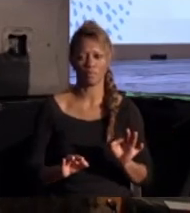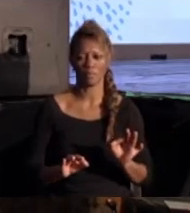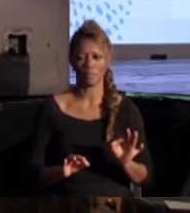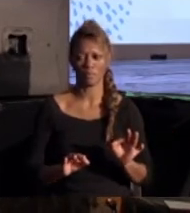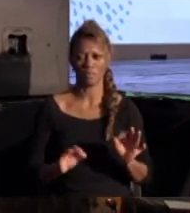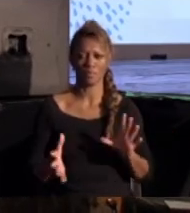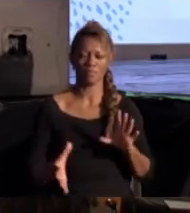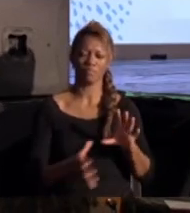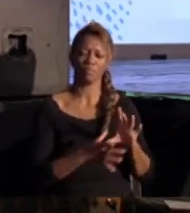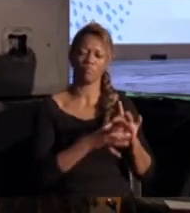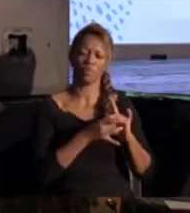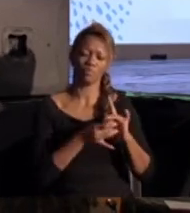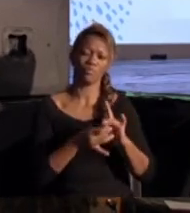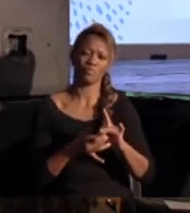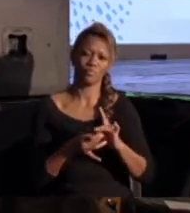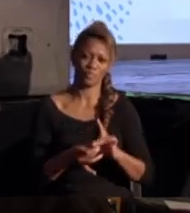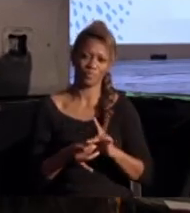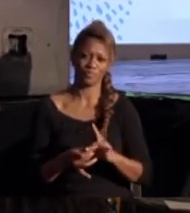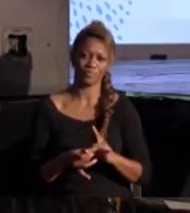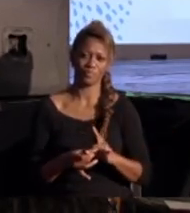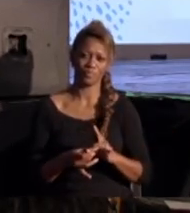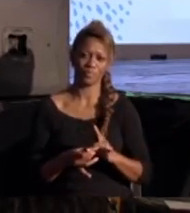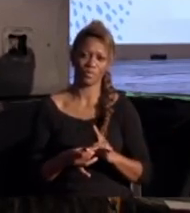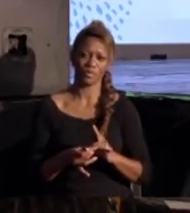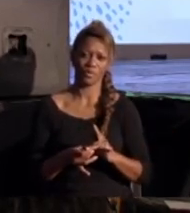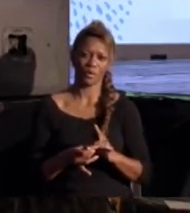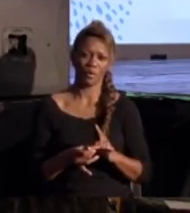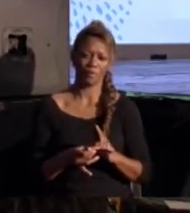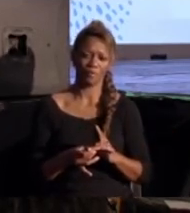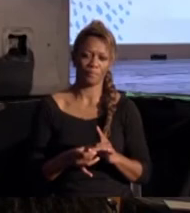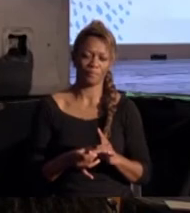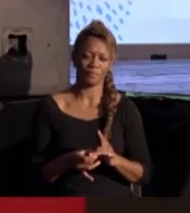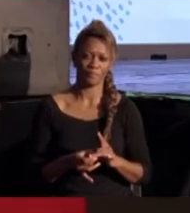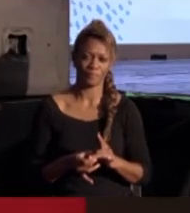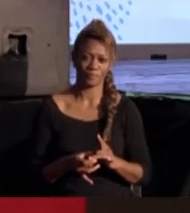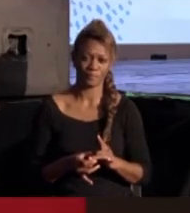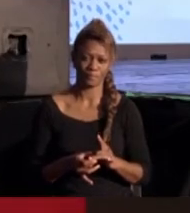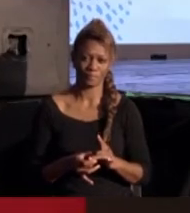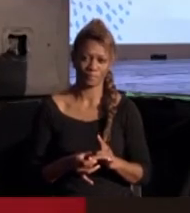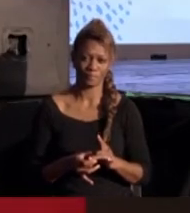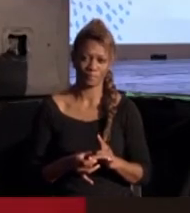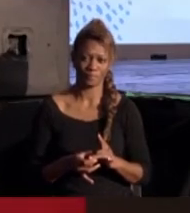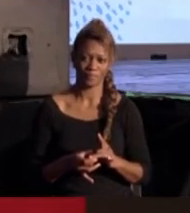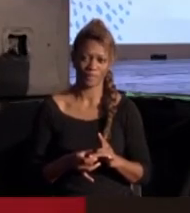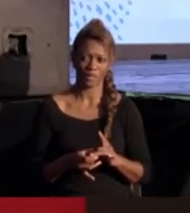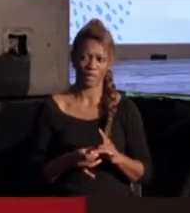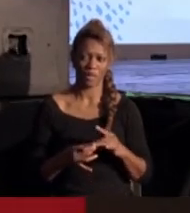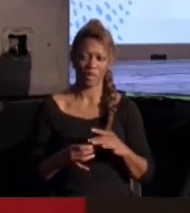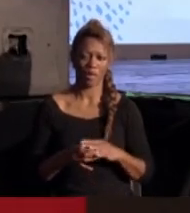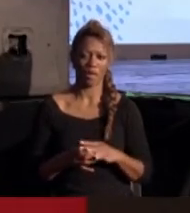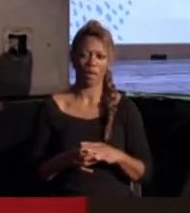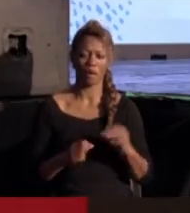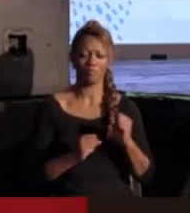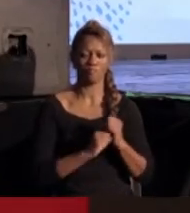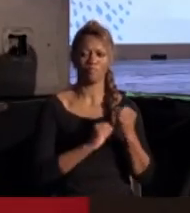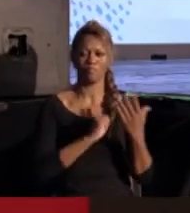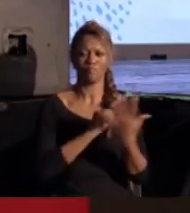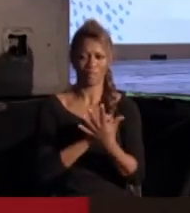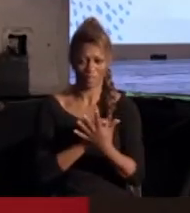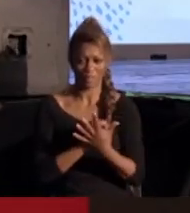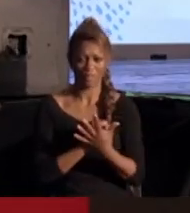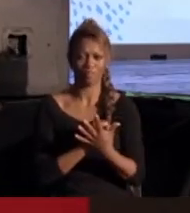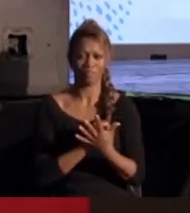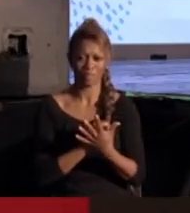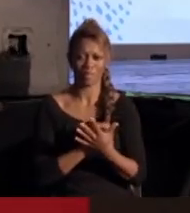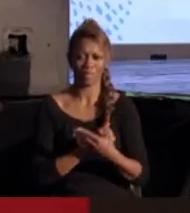incrementando, né? Acho que ativando essas interfaces já há alguns anos, né? Pré-pandemia, trans-pandemia e pós-pandemia,